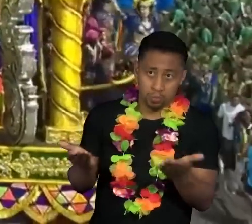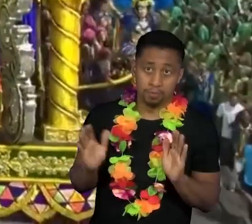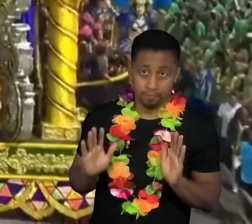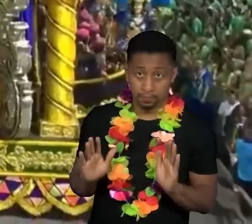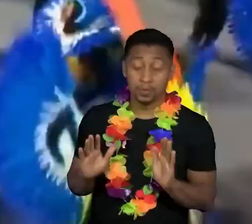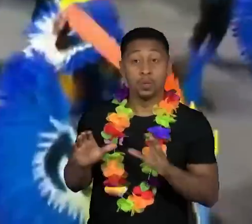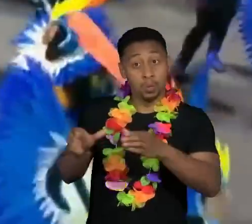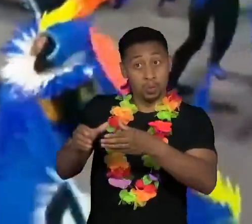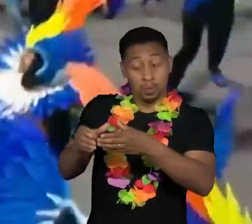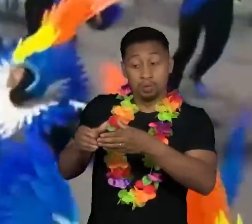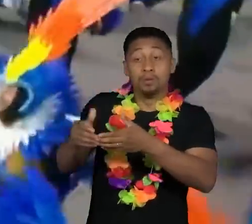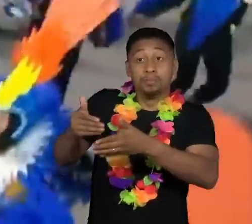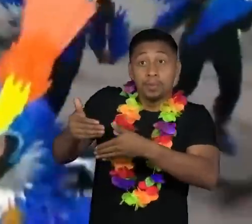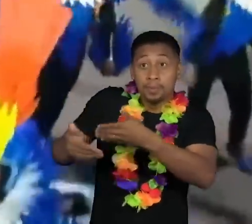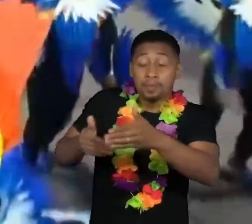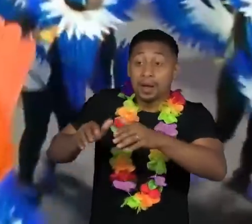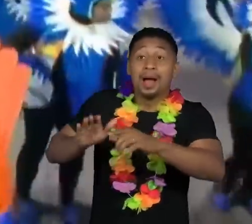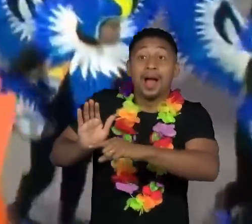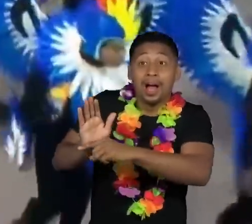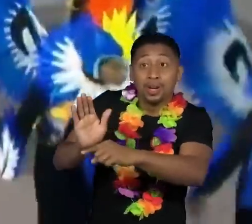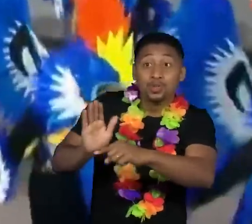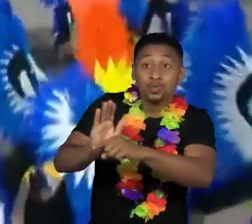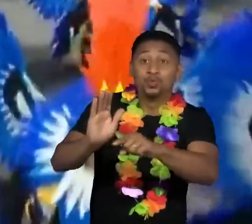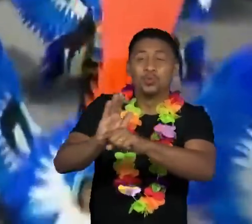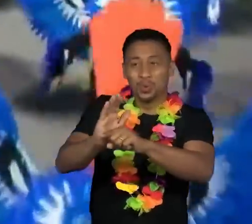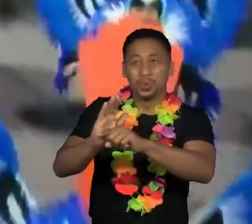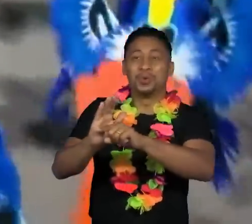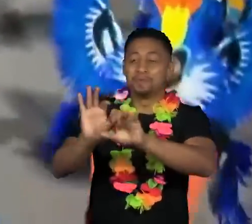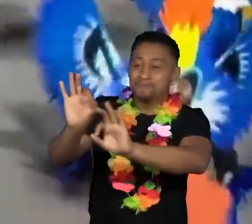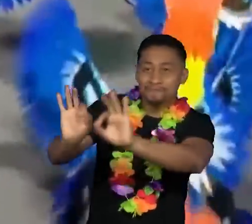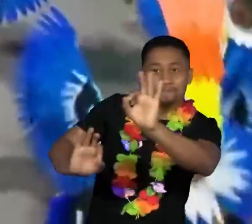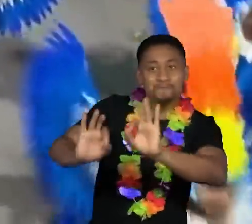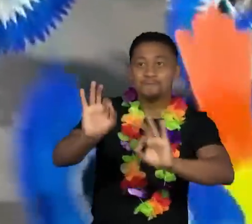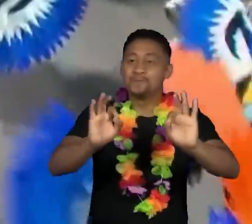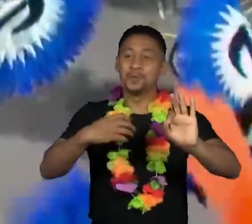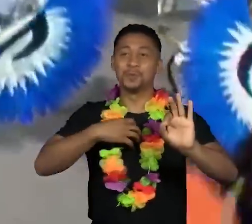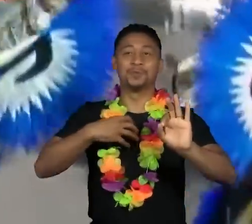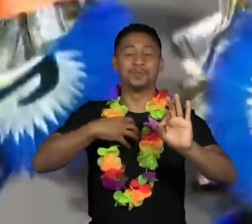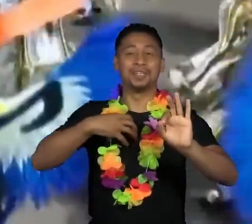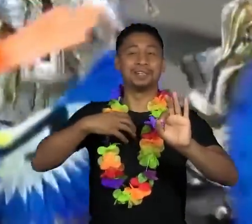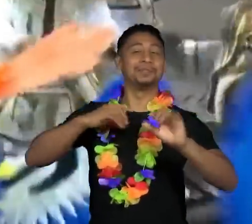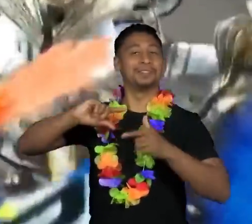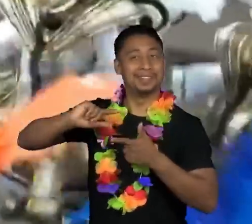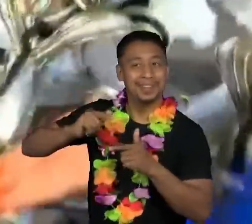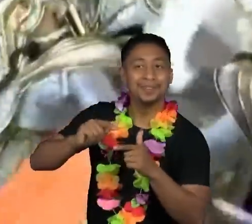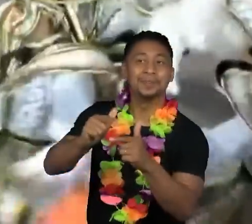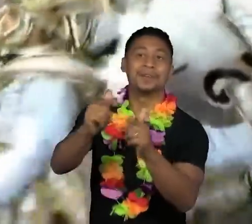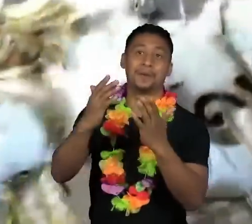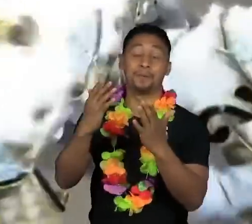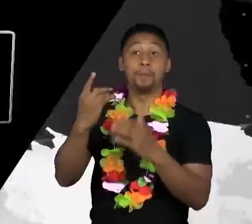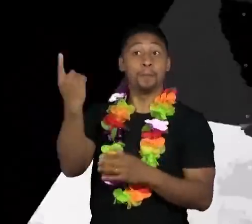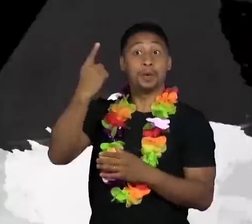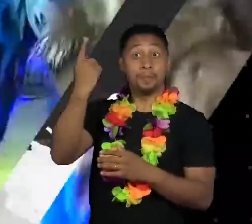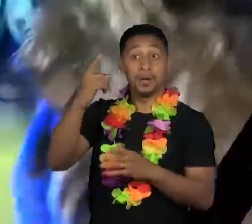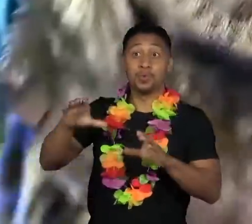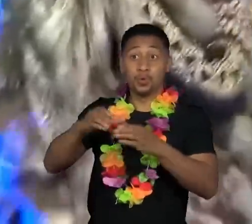escola que ajuda a trazer uma série de elementos plásticos para o desfile carnavalesco. Foi a primeira escola que trouxe, por exemplo, Mestre Sala e